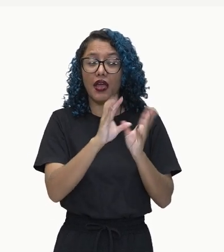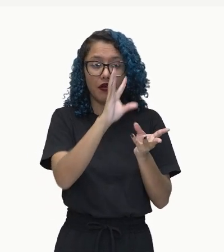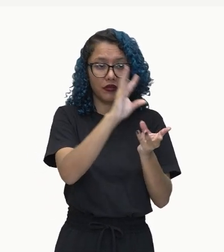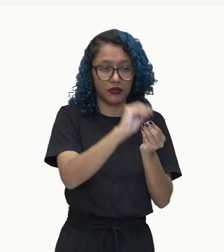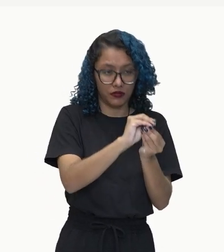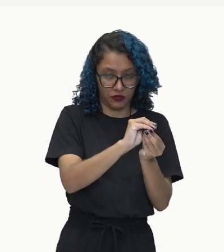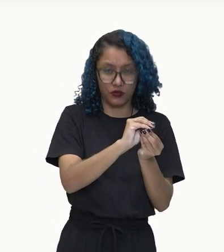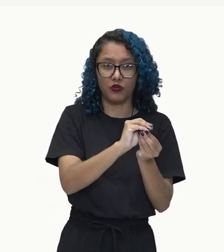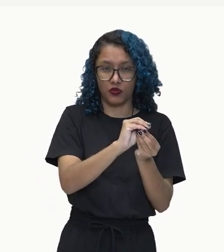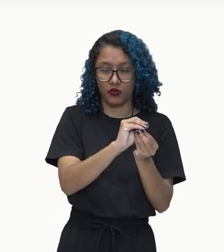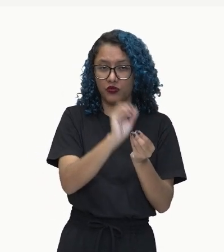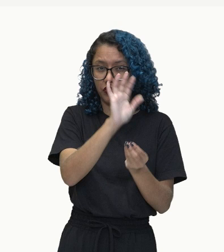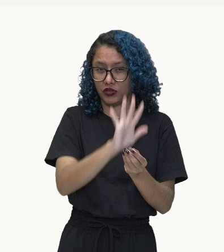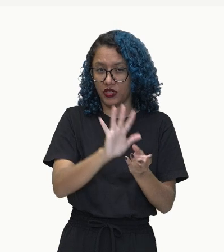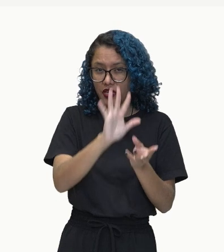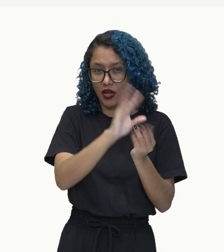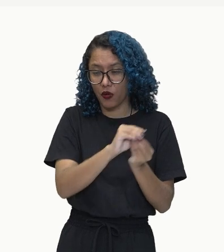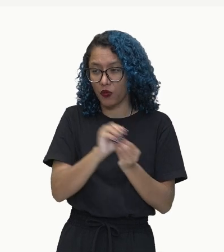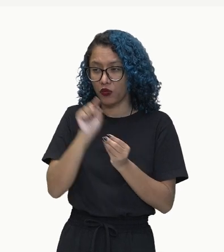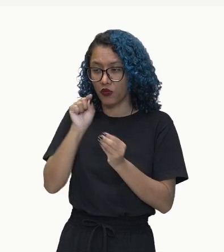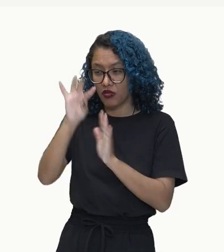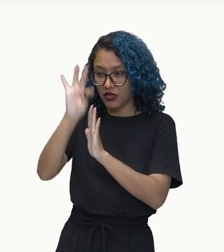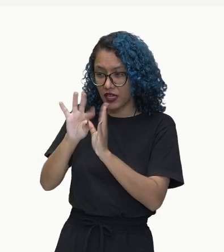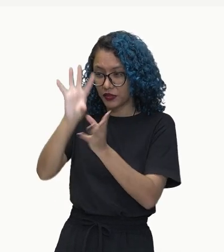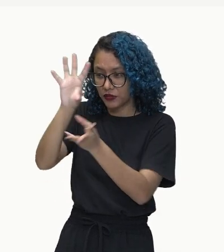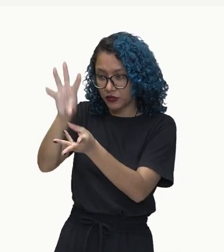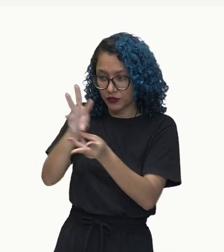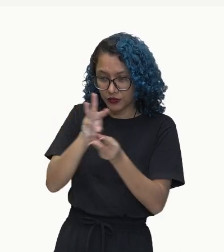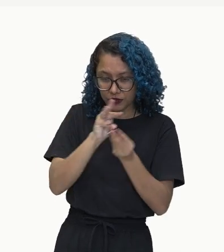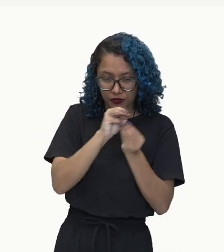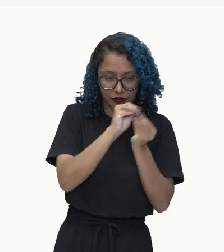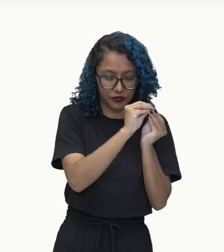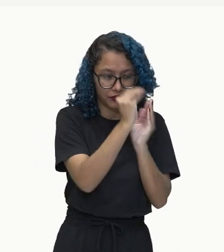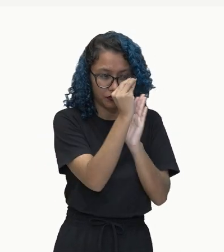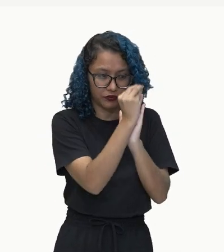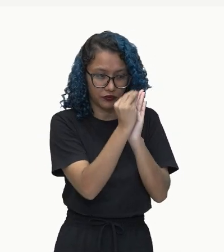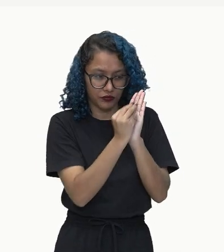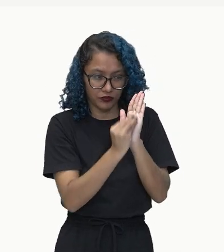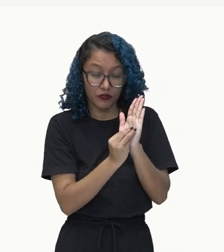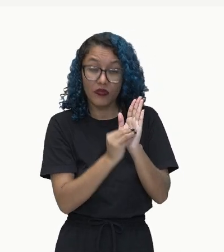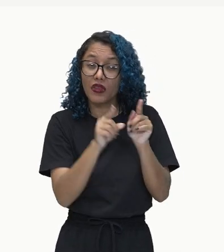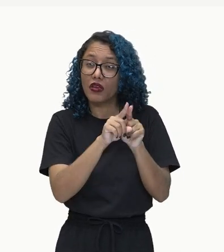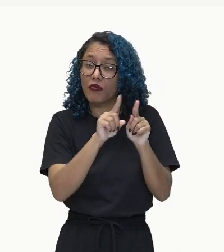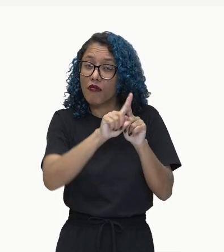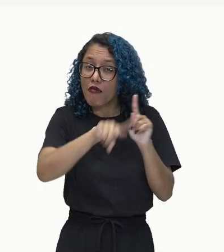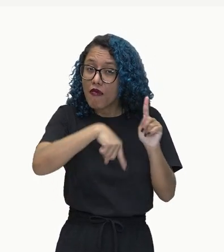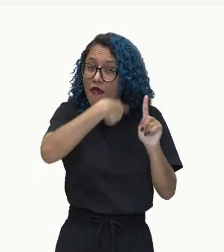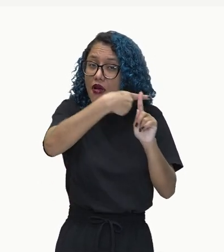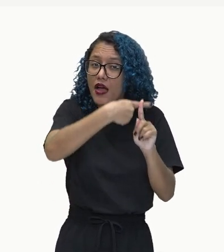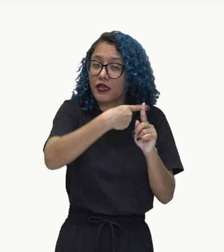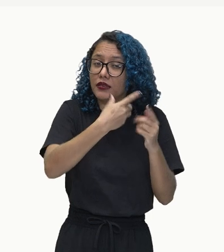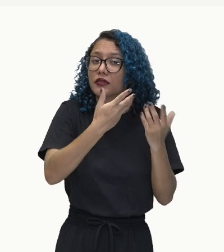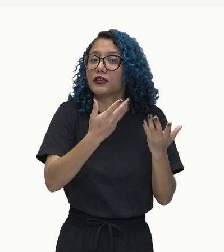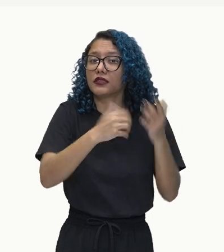dessa obra que ele vai resenhar. É feita também uma avaliação, ele vai avaliar